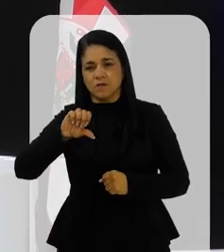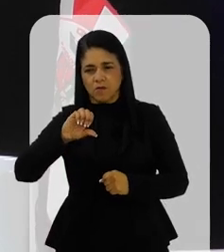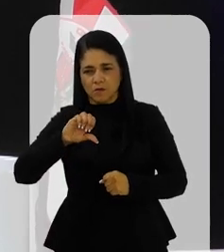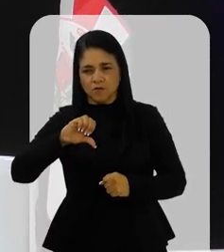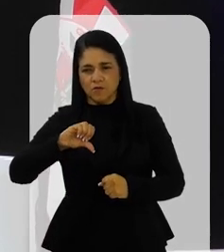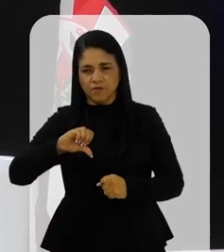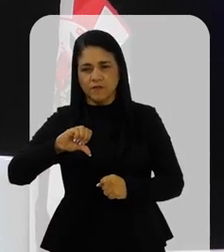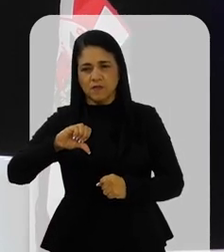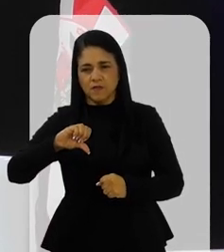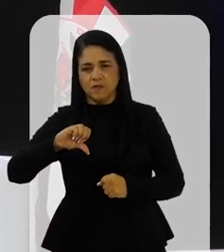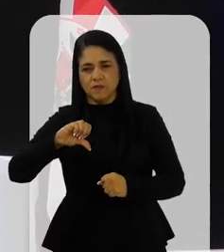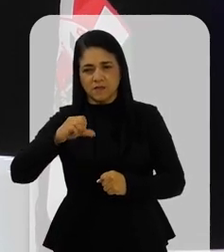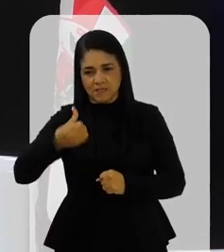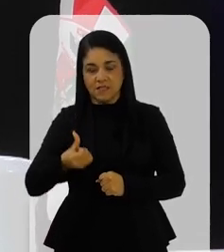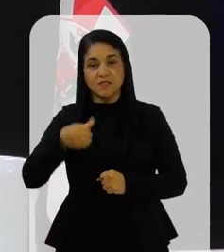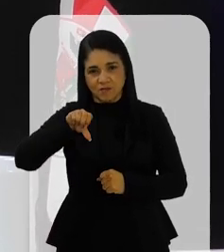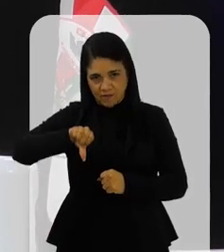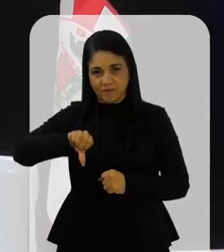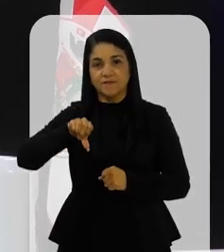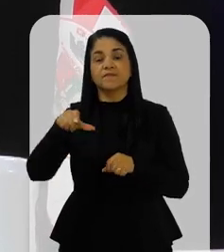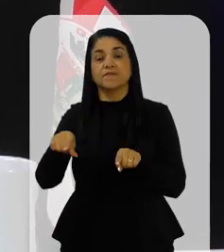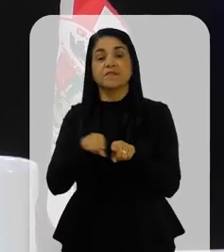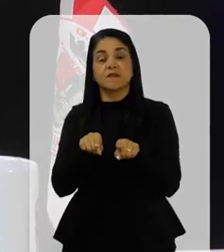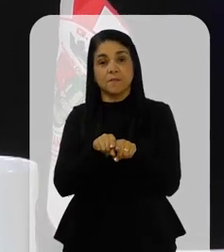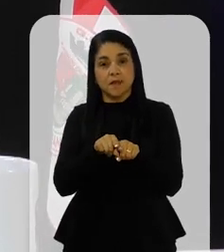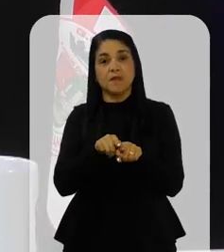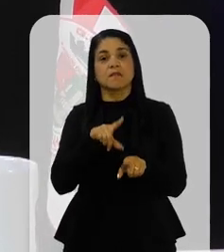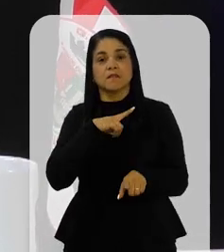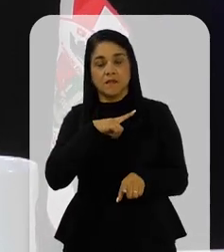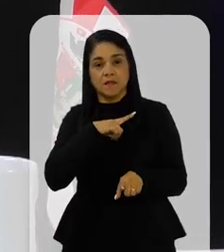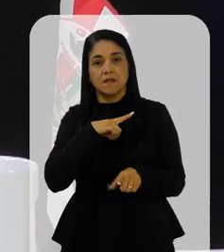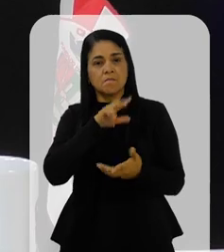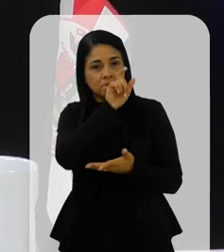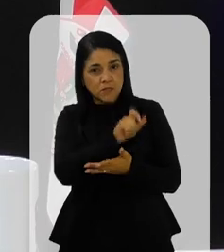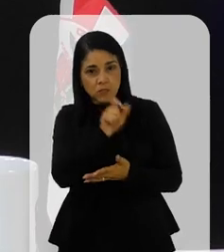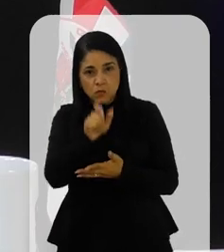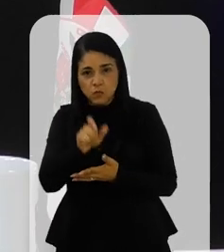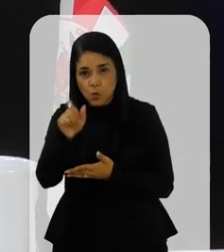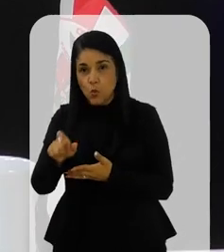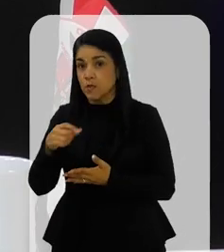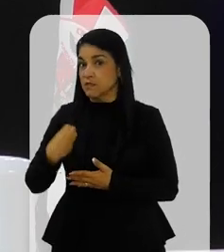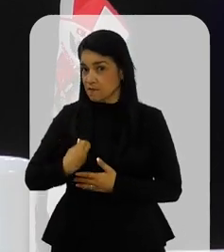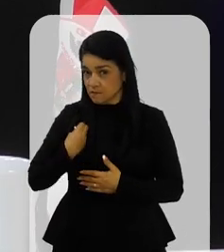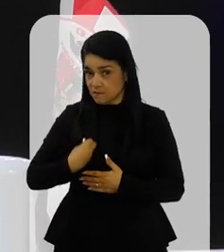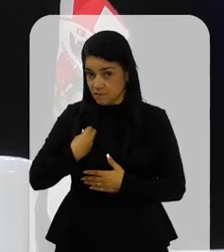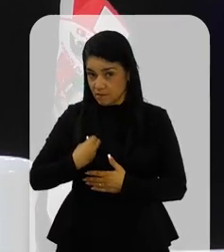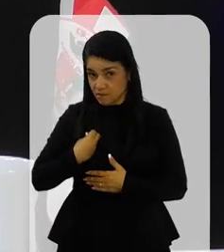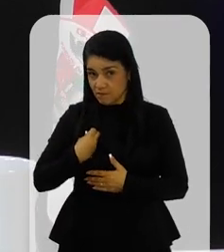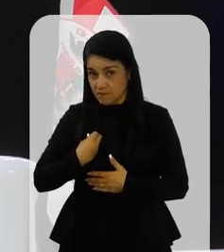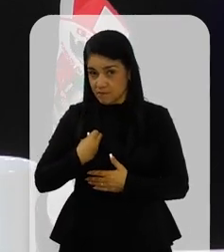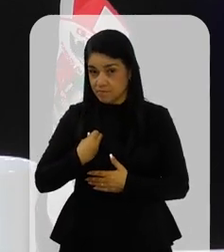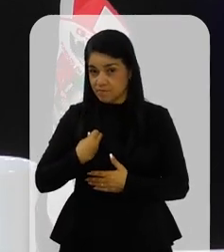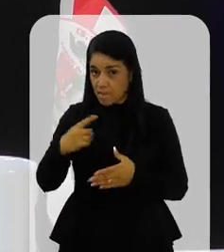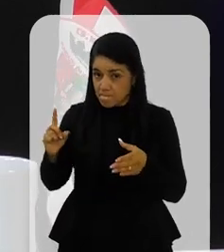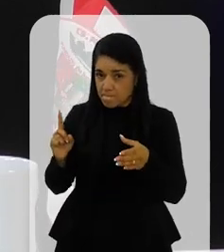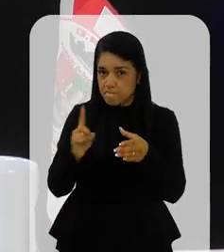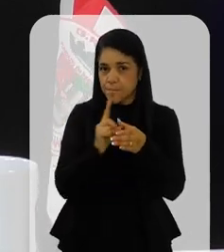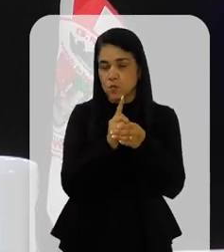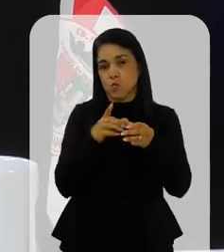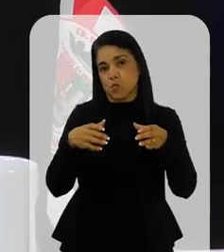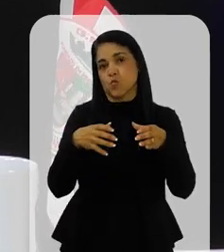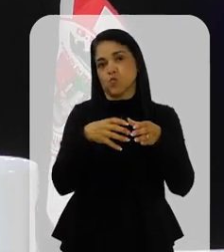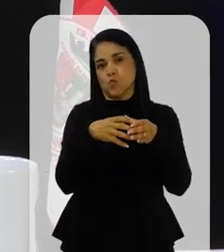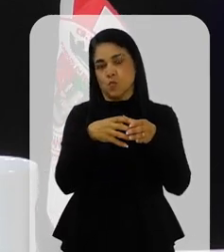com o carnavalesco Fernando Plamplona, no qual a gente ainda tem algumas pessoas vivas que